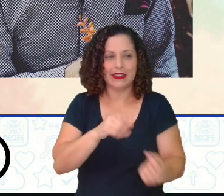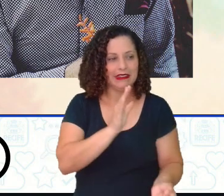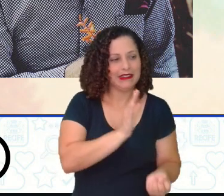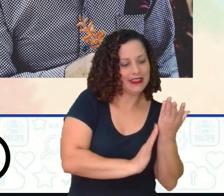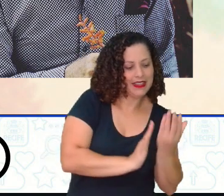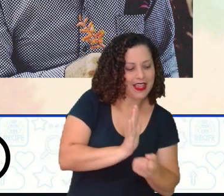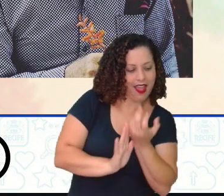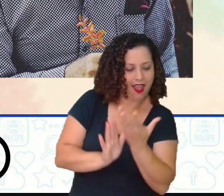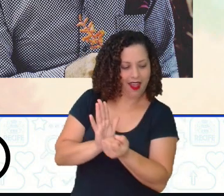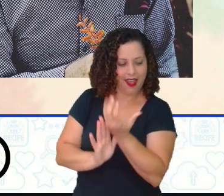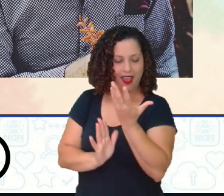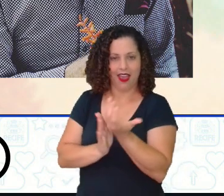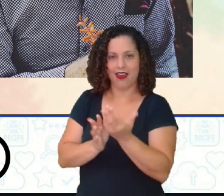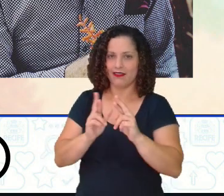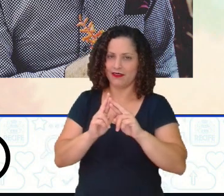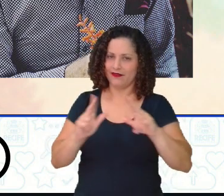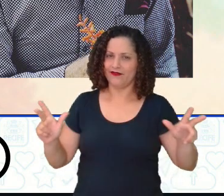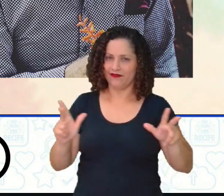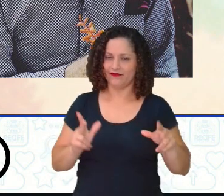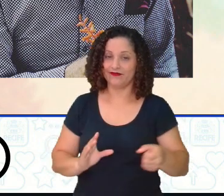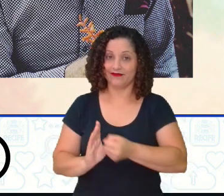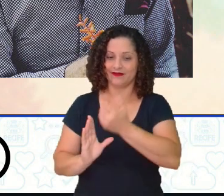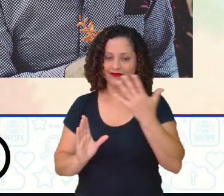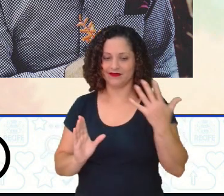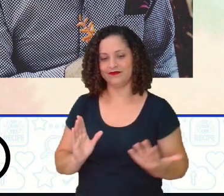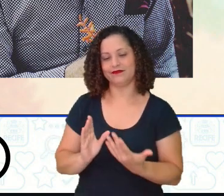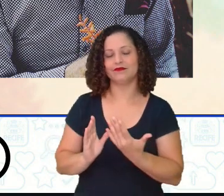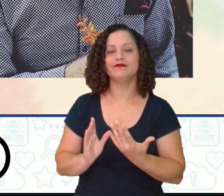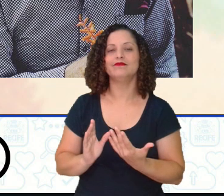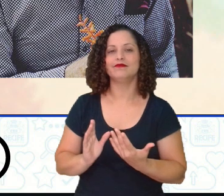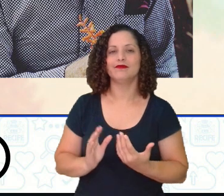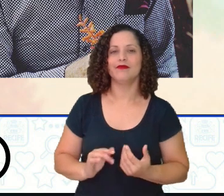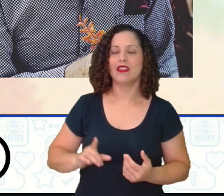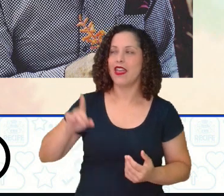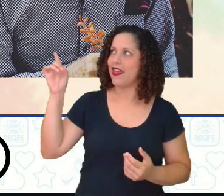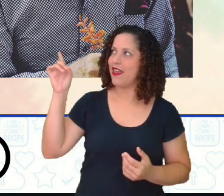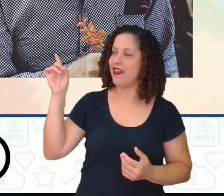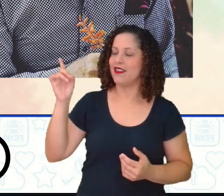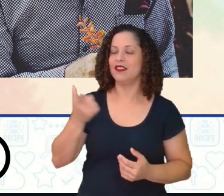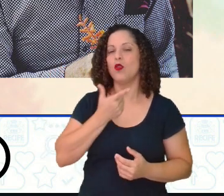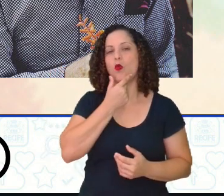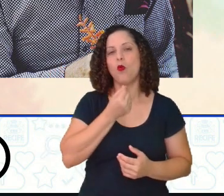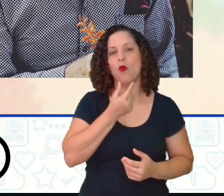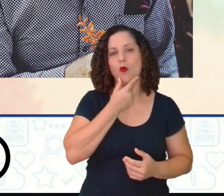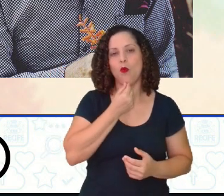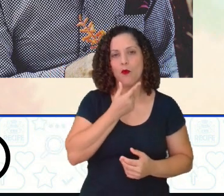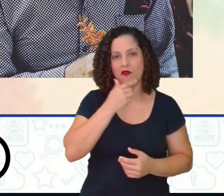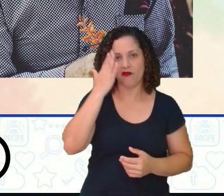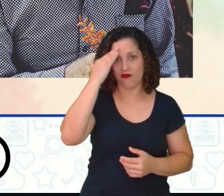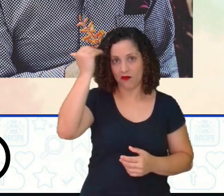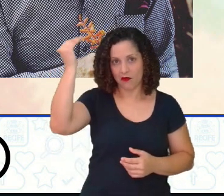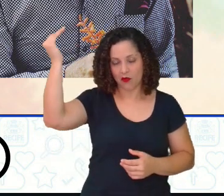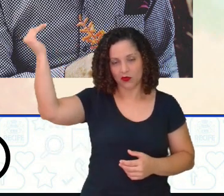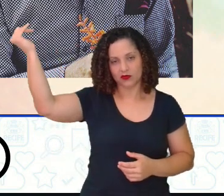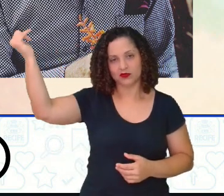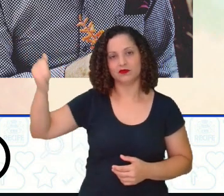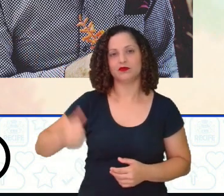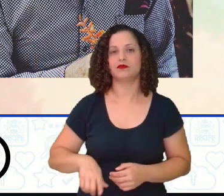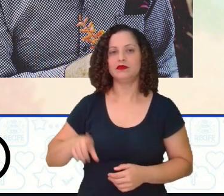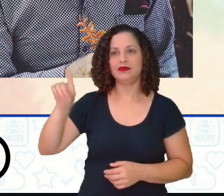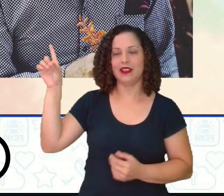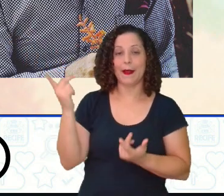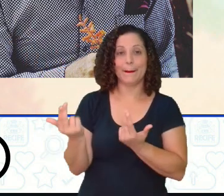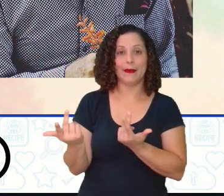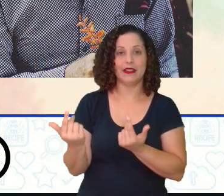algumas características nessas praças, né? Desse jardineiro das Américas, também conhecido como